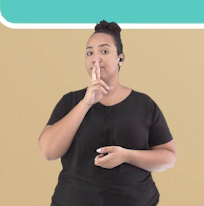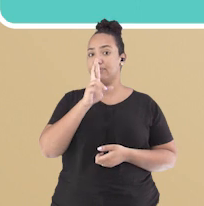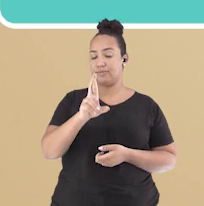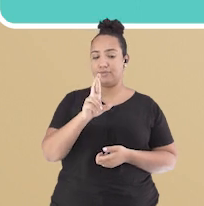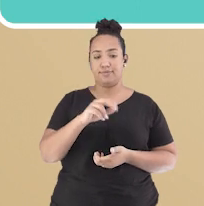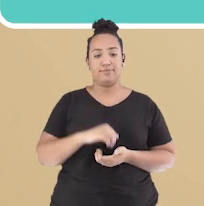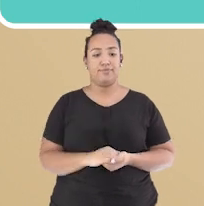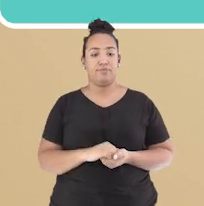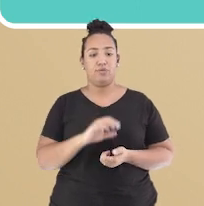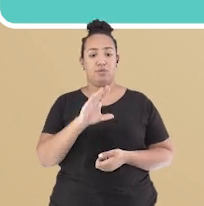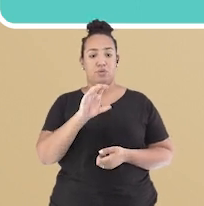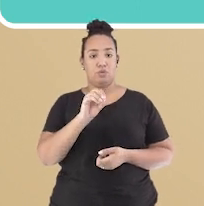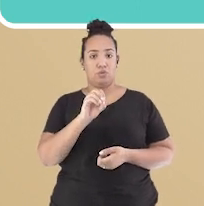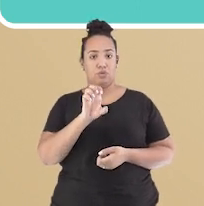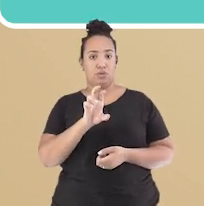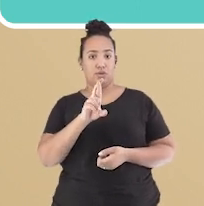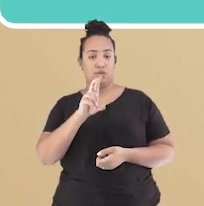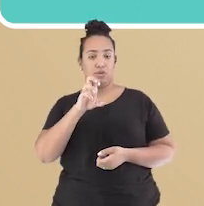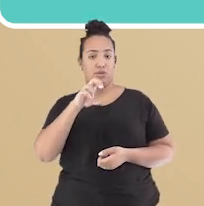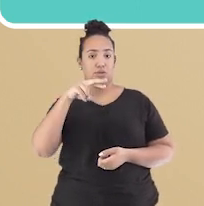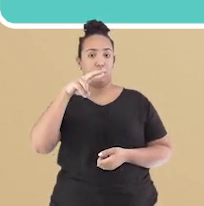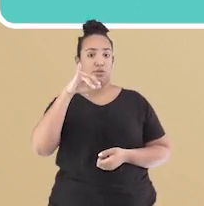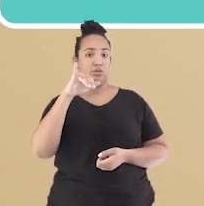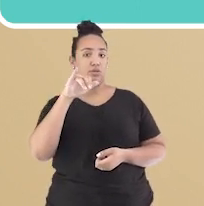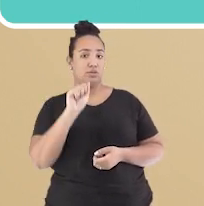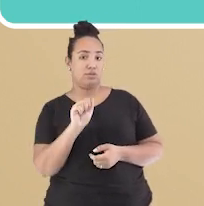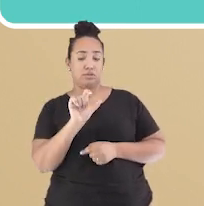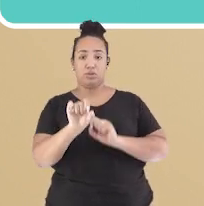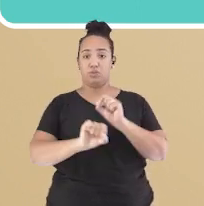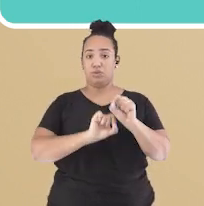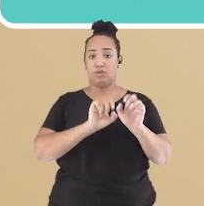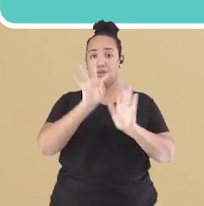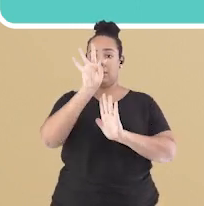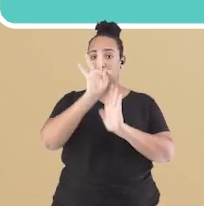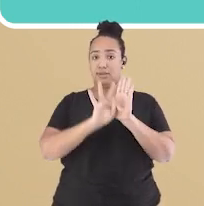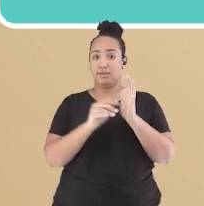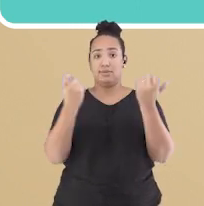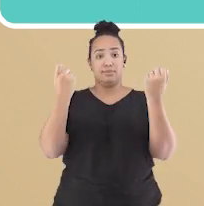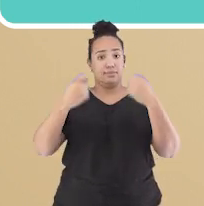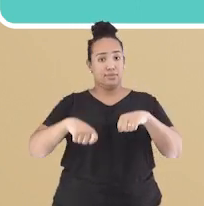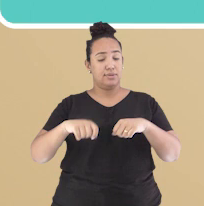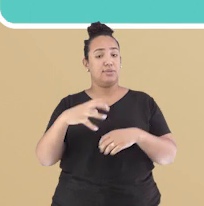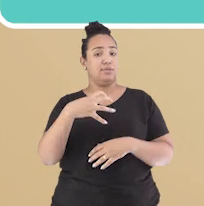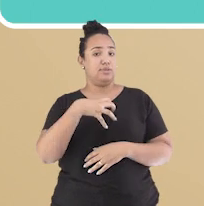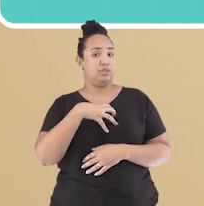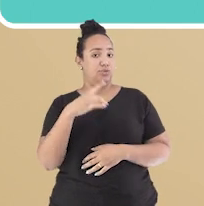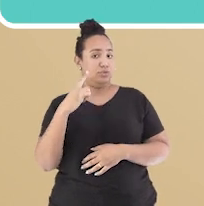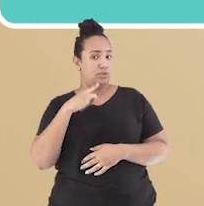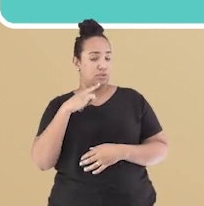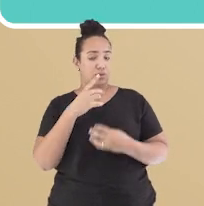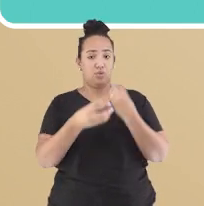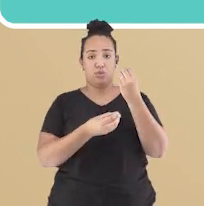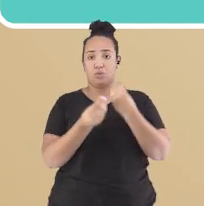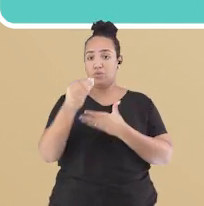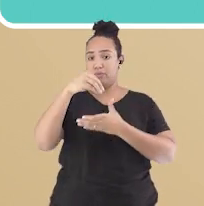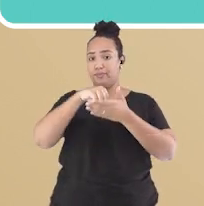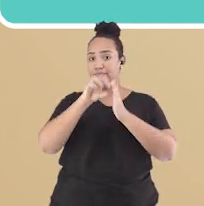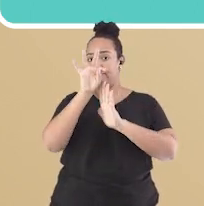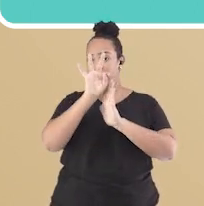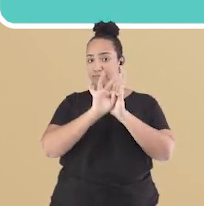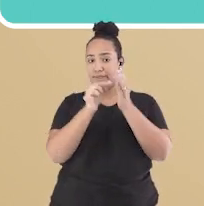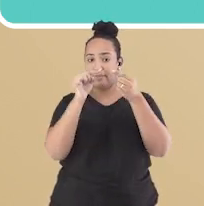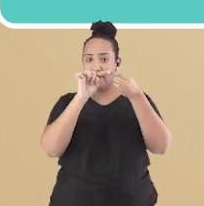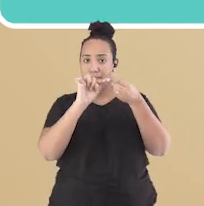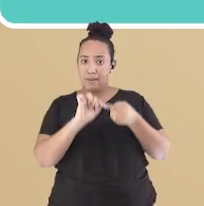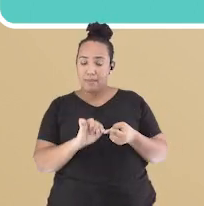Resposta da questão 2. A coerência textual diz respeito à lógica do texto, como as ideias e argumentos se encaixam no texto.